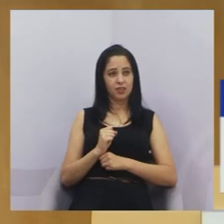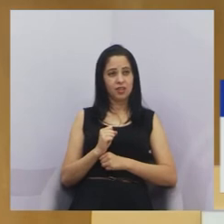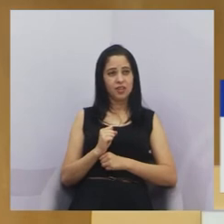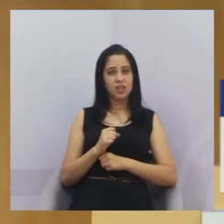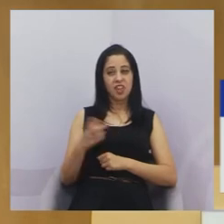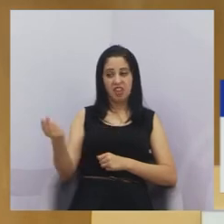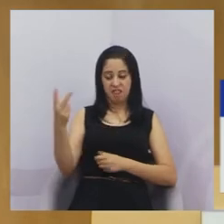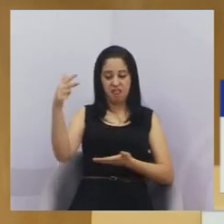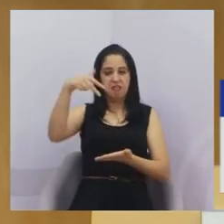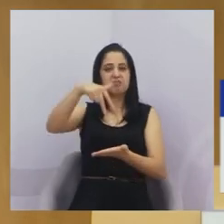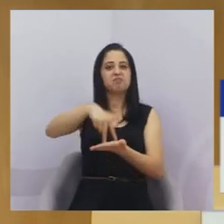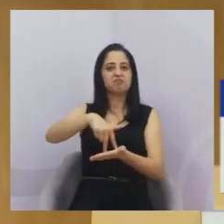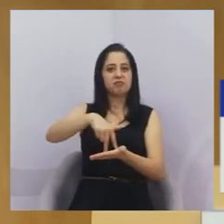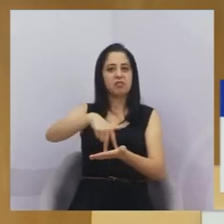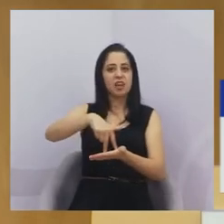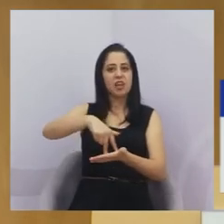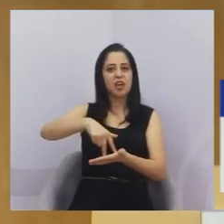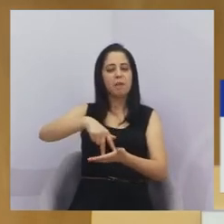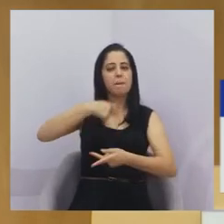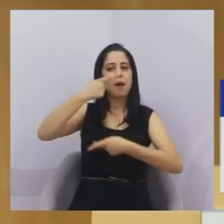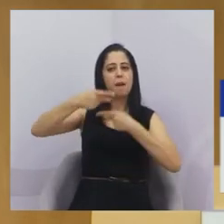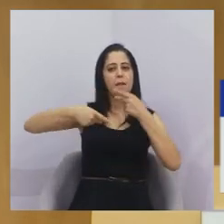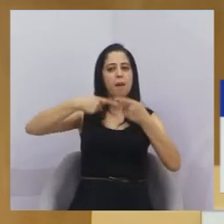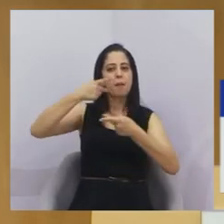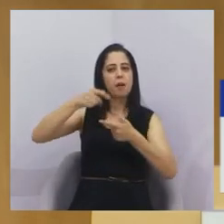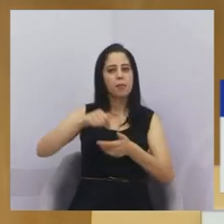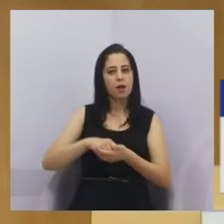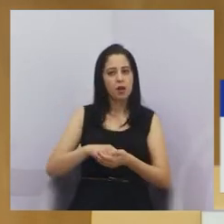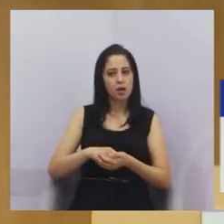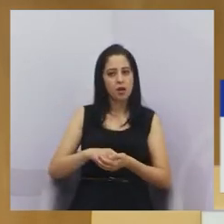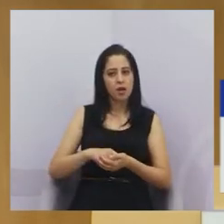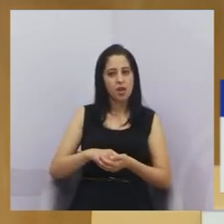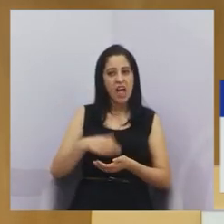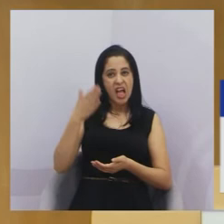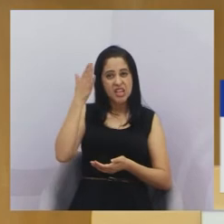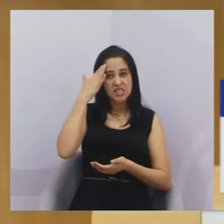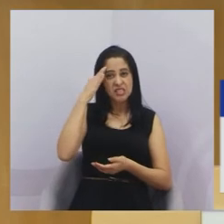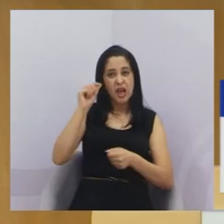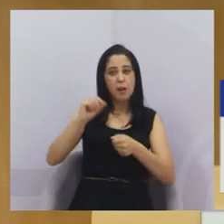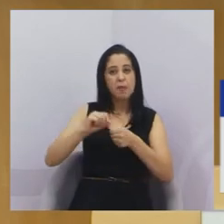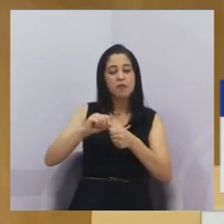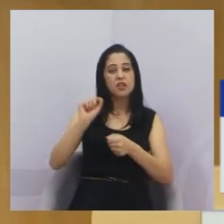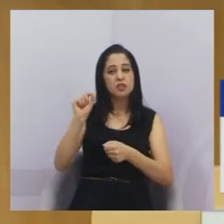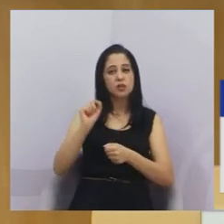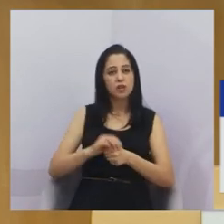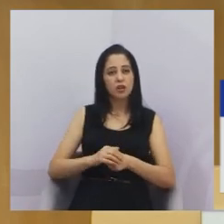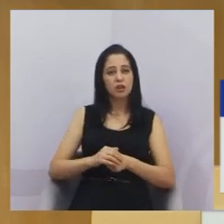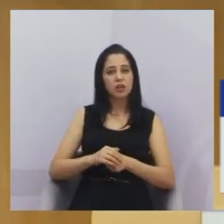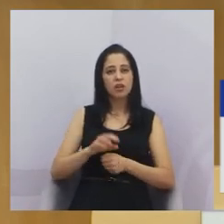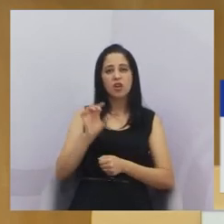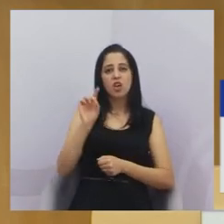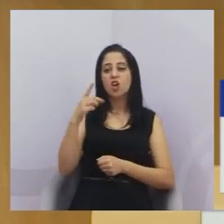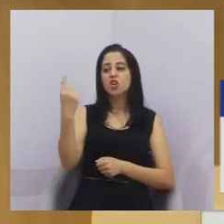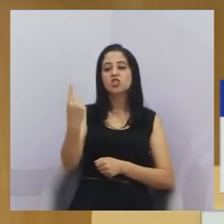que vem aqui nessa tribuna e fala, sabe o que ele faz? Só vem na sessão.